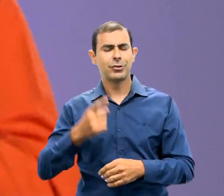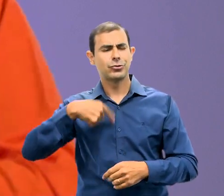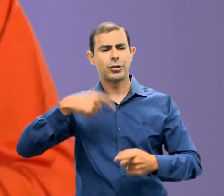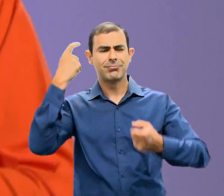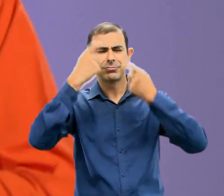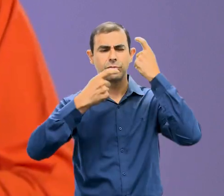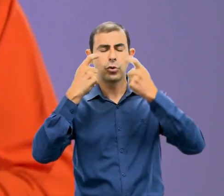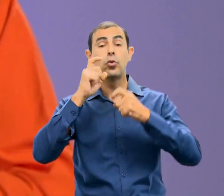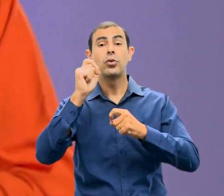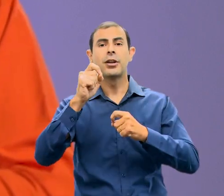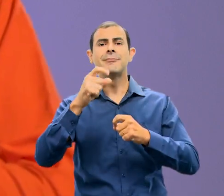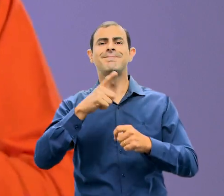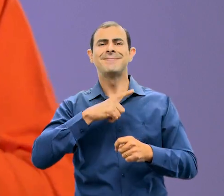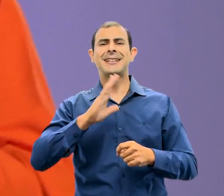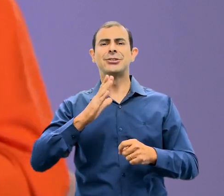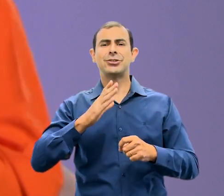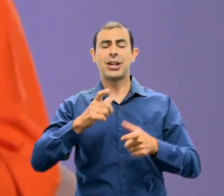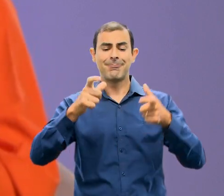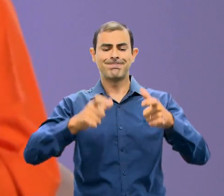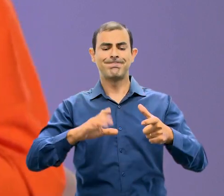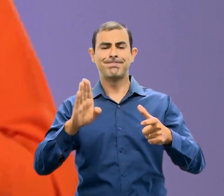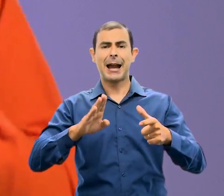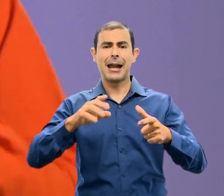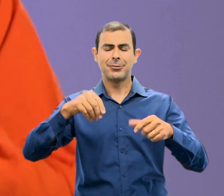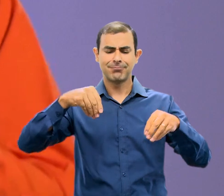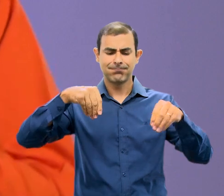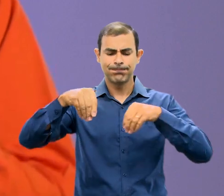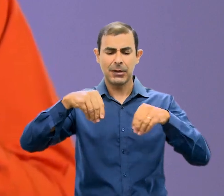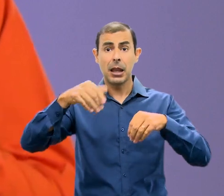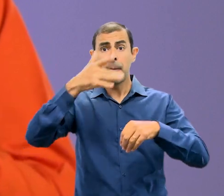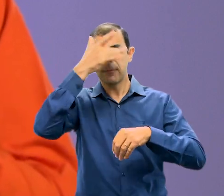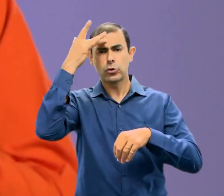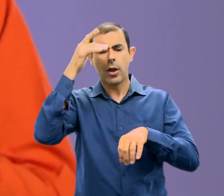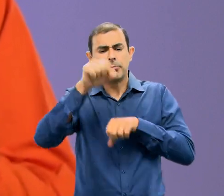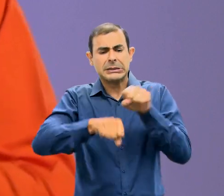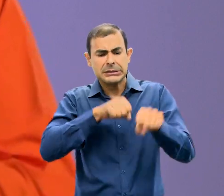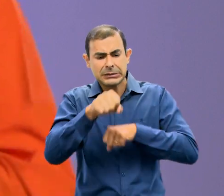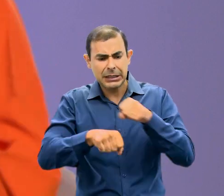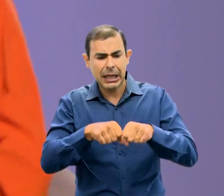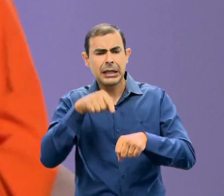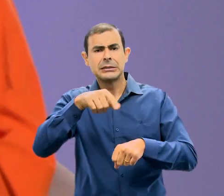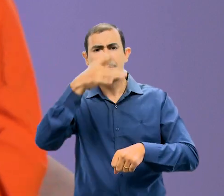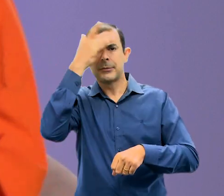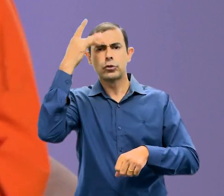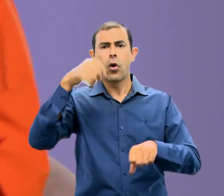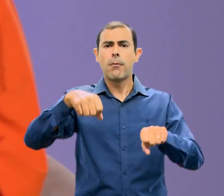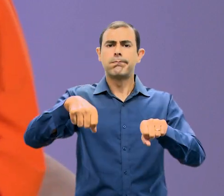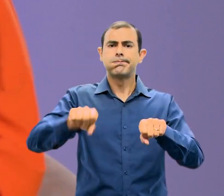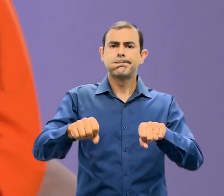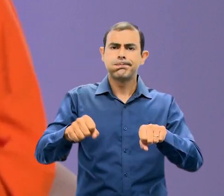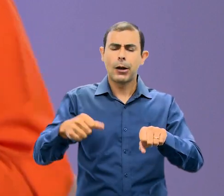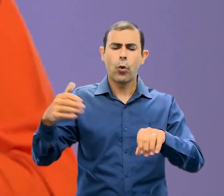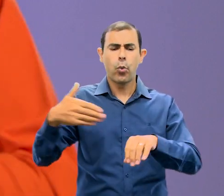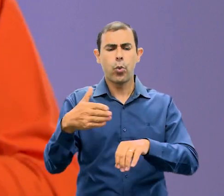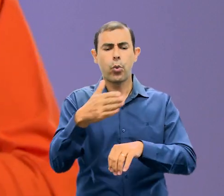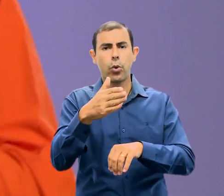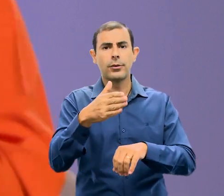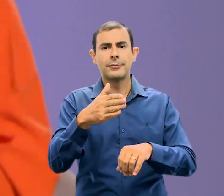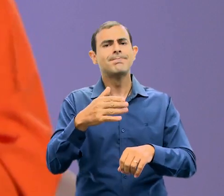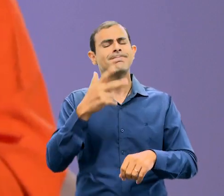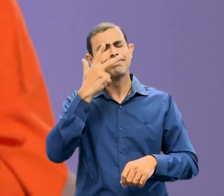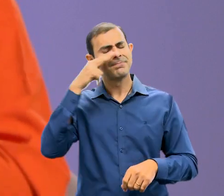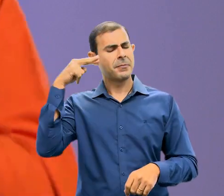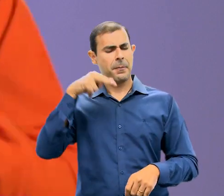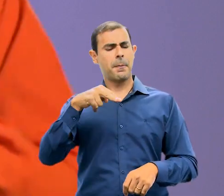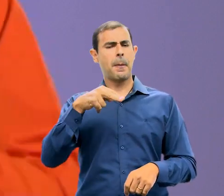um trecho urbanizado. Hoje as pessoas já andam de bicicleta, andam de moto naquele local. Então, ele tem muito mais hoje uma característica